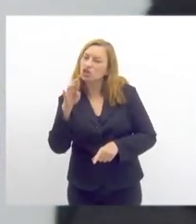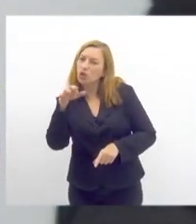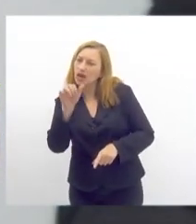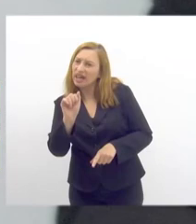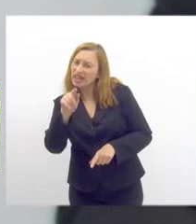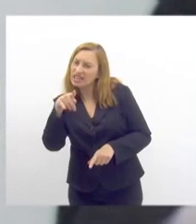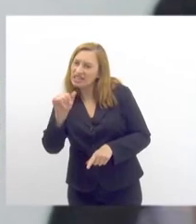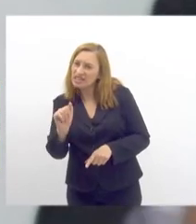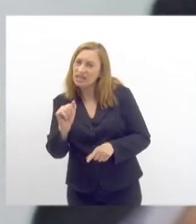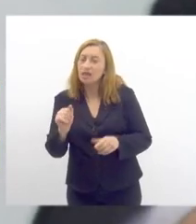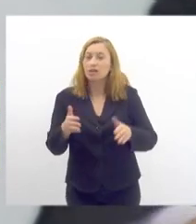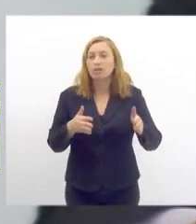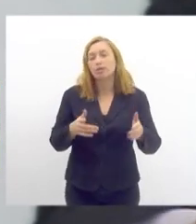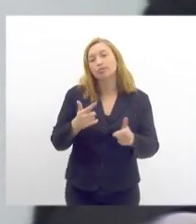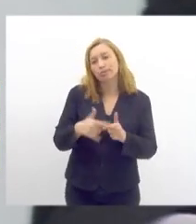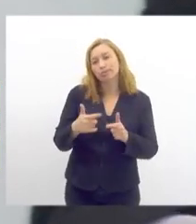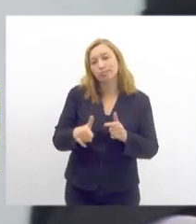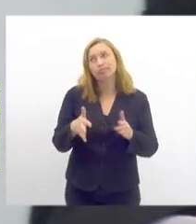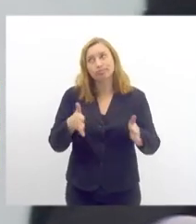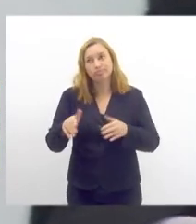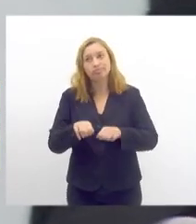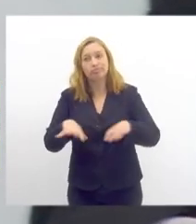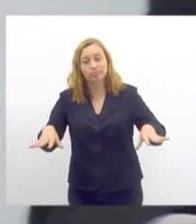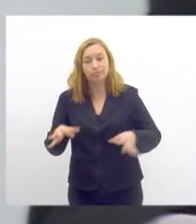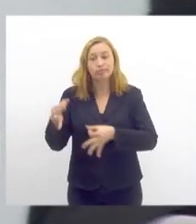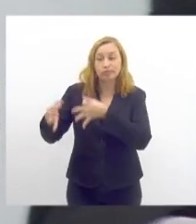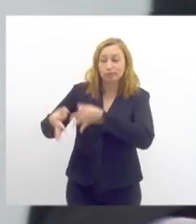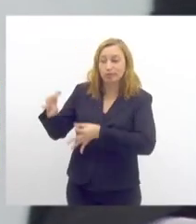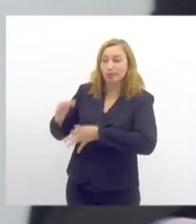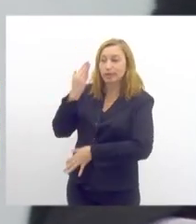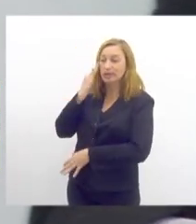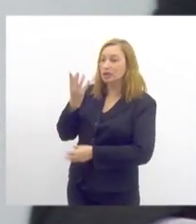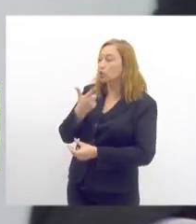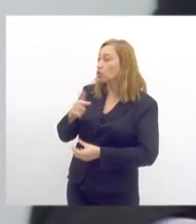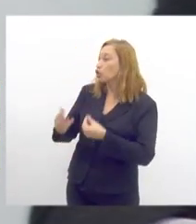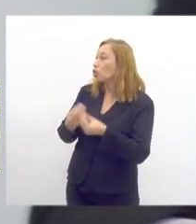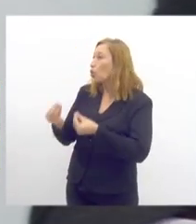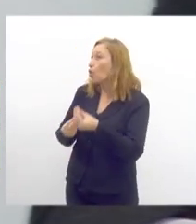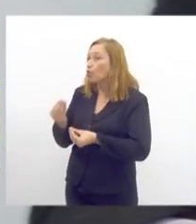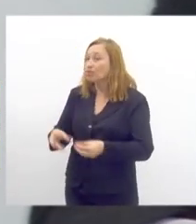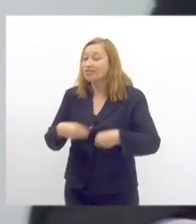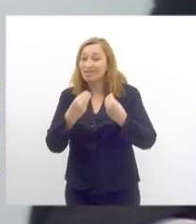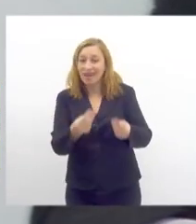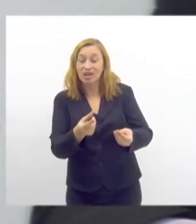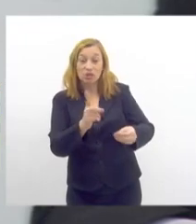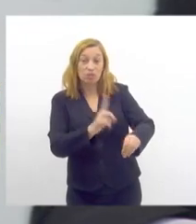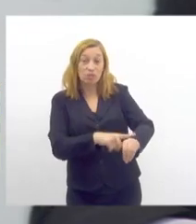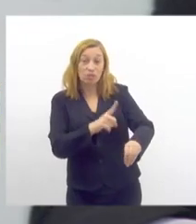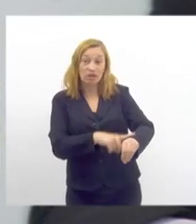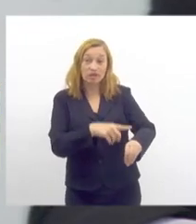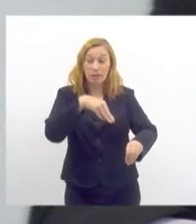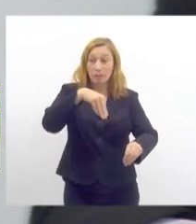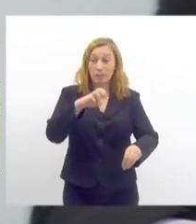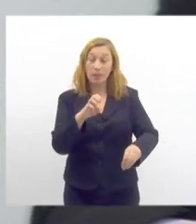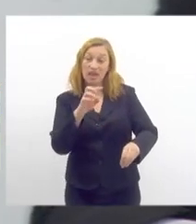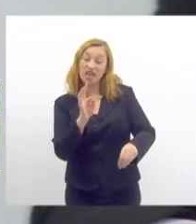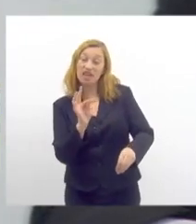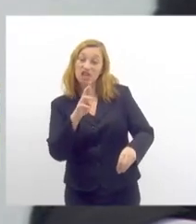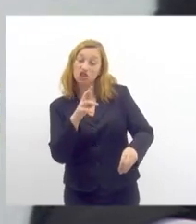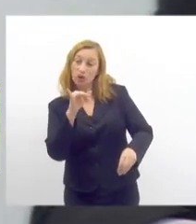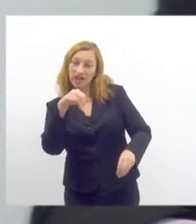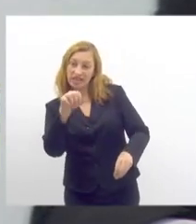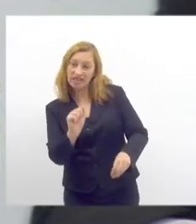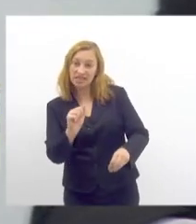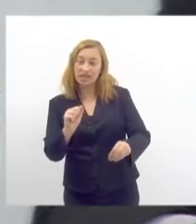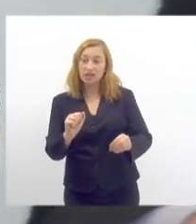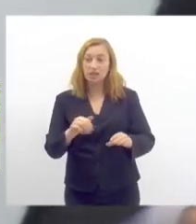gente vinha na pandemia e o jurídico entendia que não tinha como dar uma meritocracia naquele momento, total, porque o